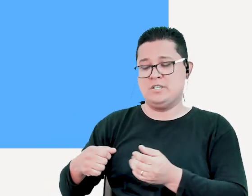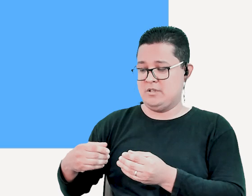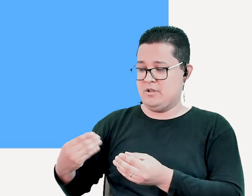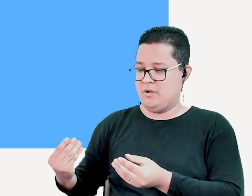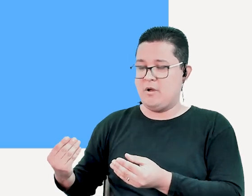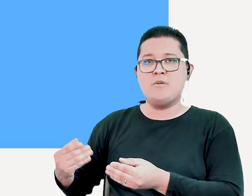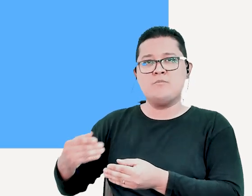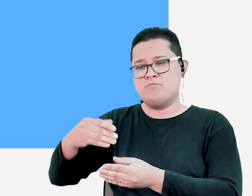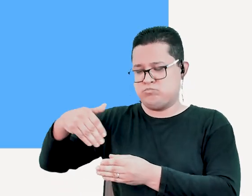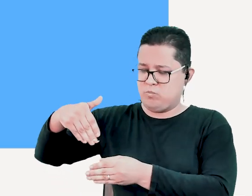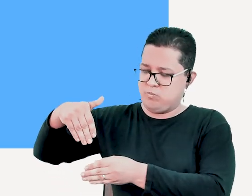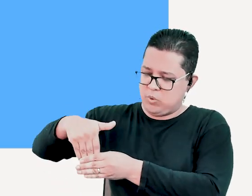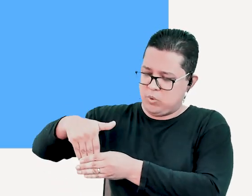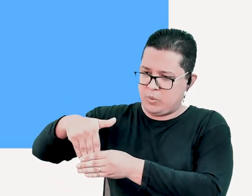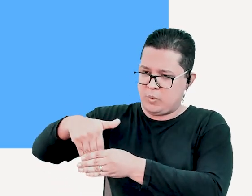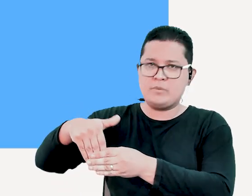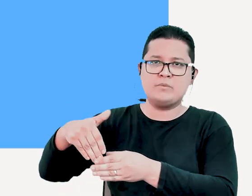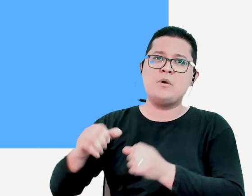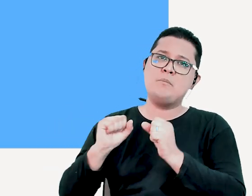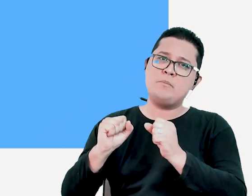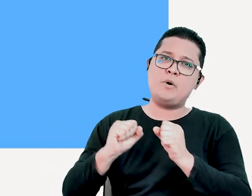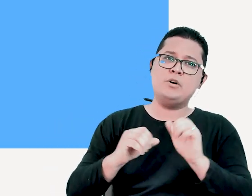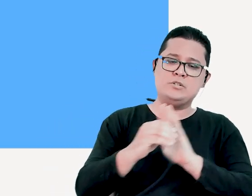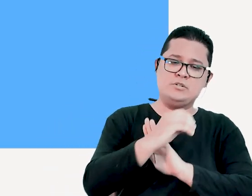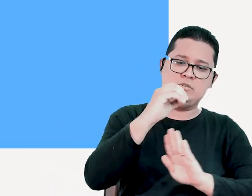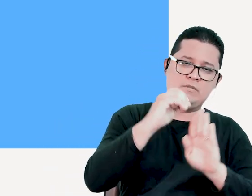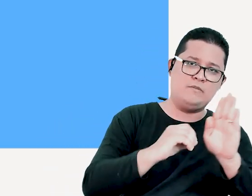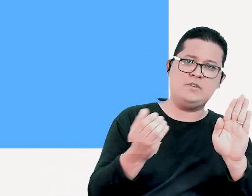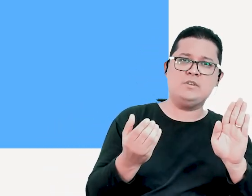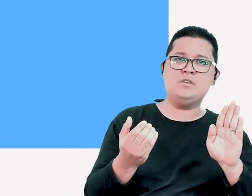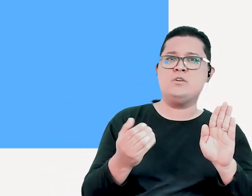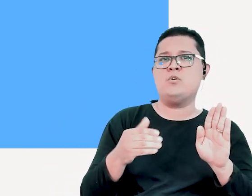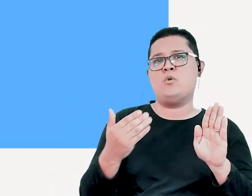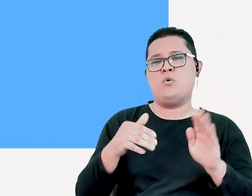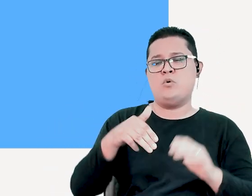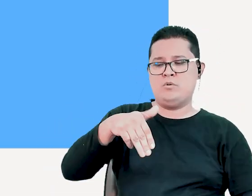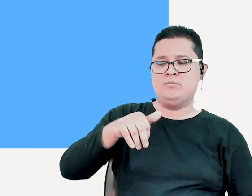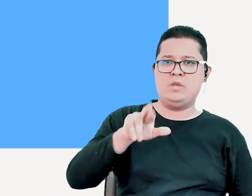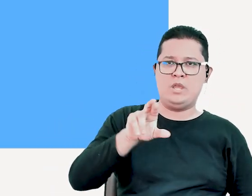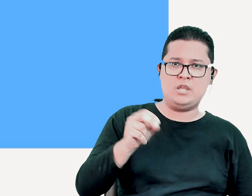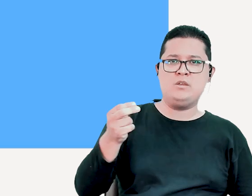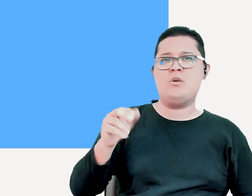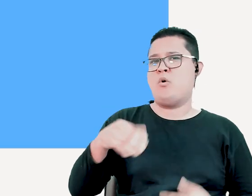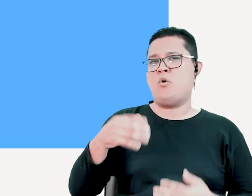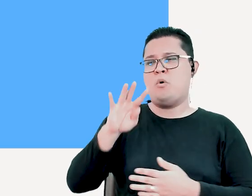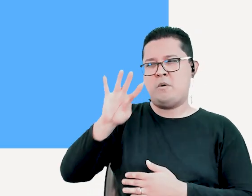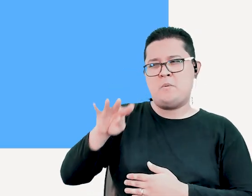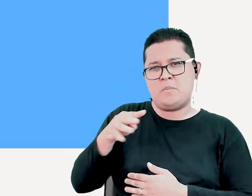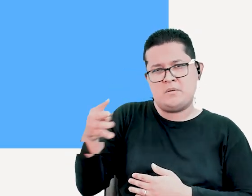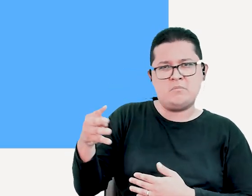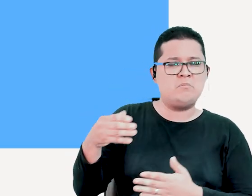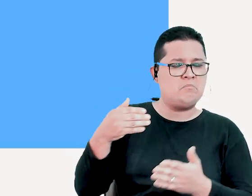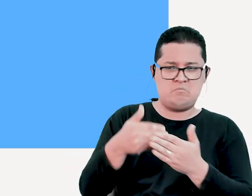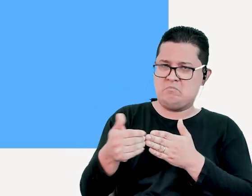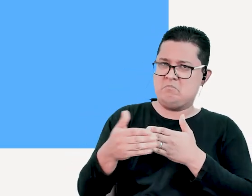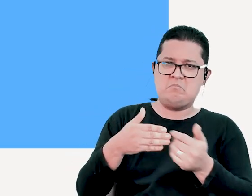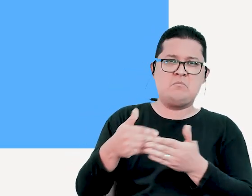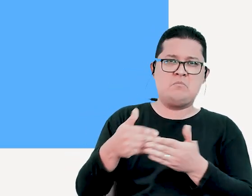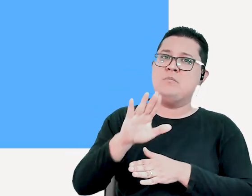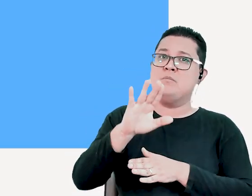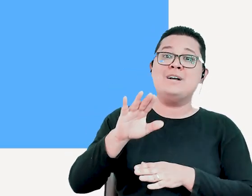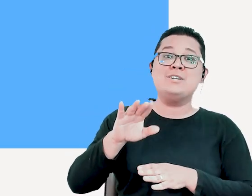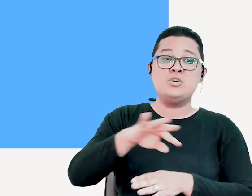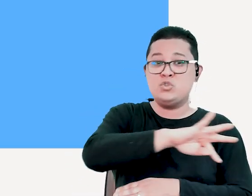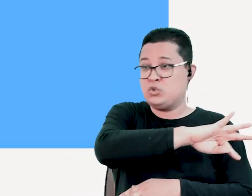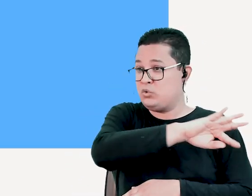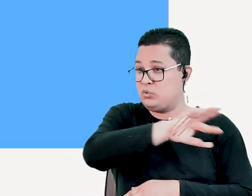Figma Jam, seja em um Miro, seja numa planilha, tanto faz. O importante é reunir tudo isso em um único lugar para te dar